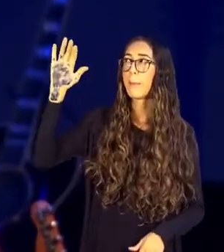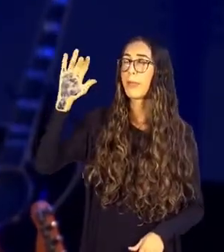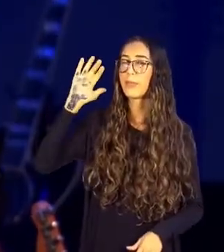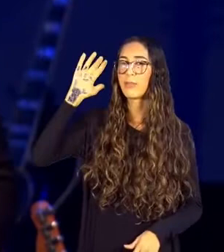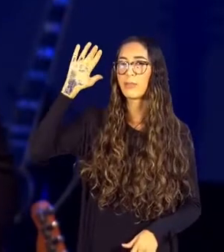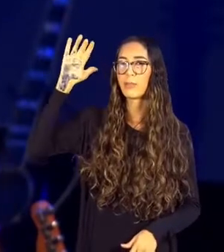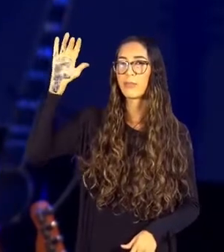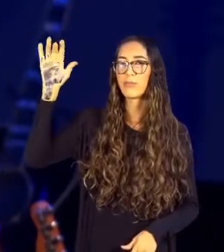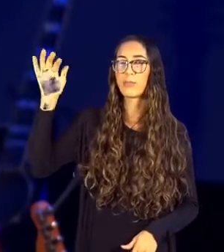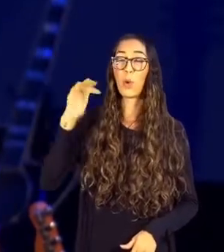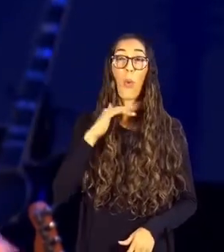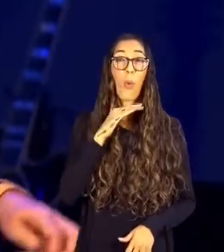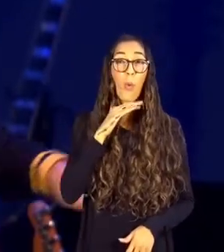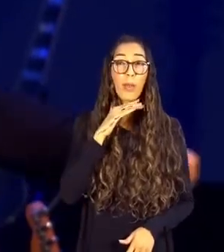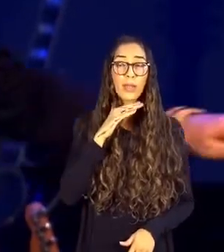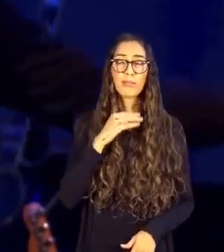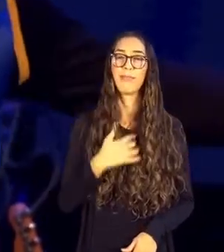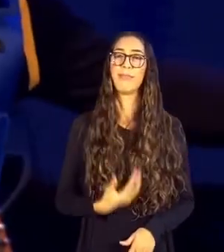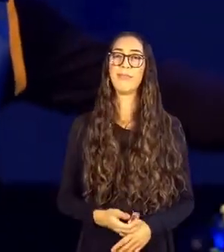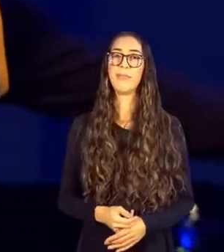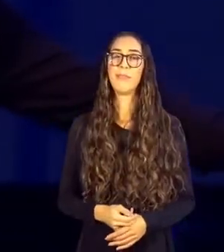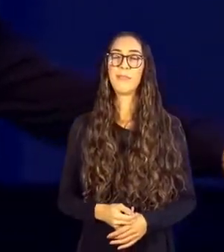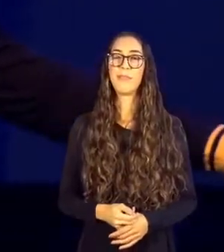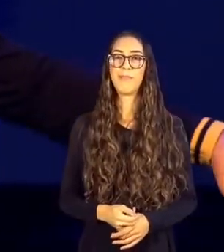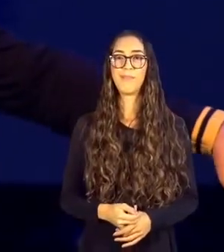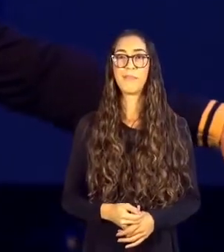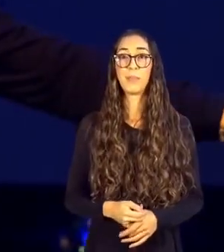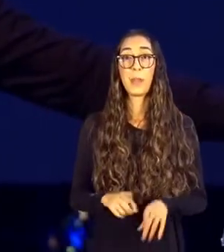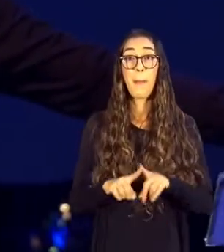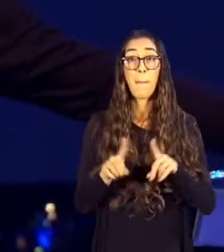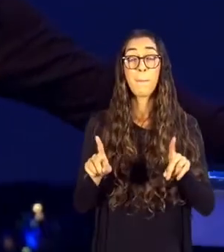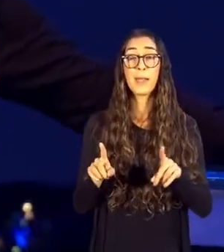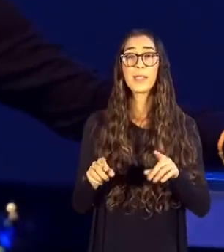Como que Jesus combateu Satanás no deserto?